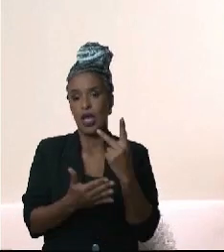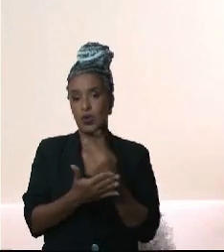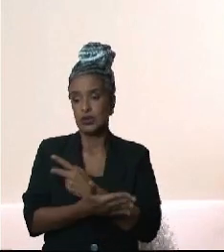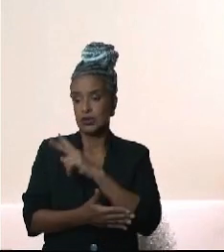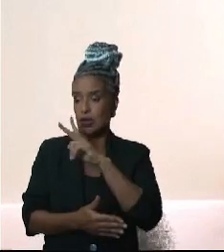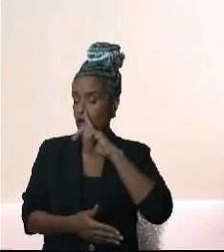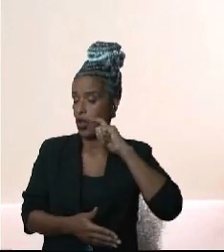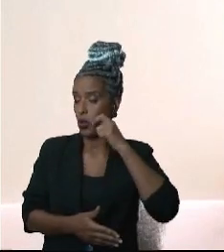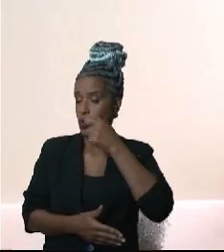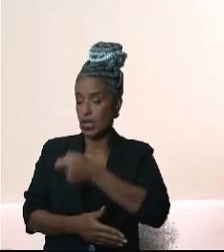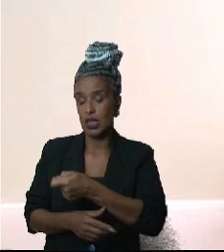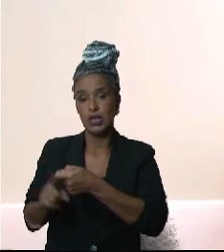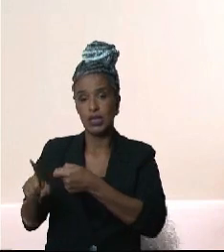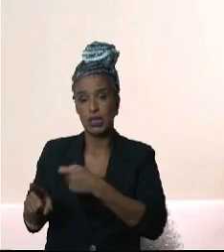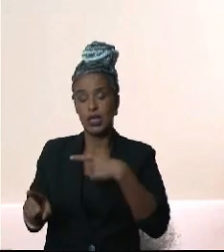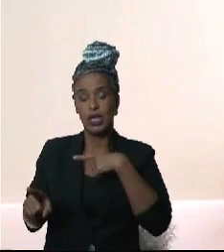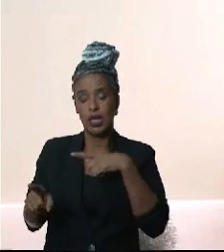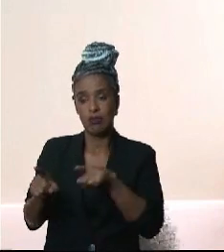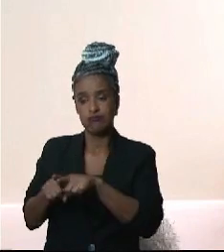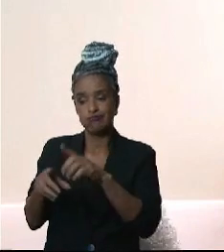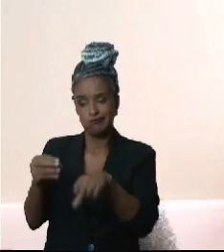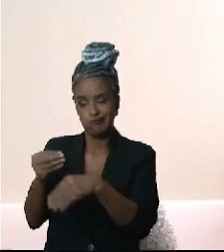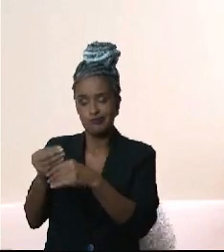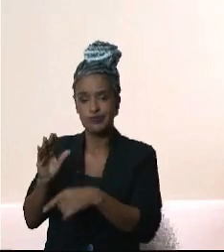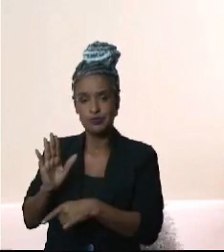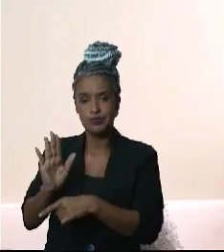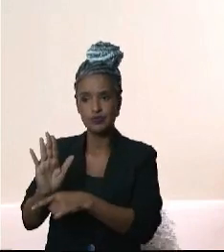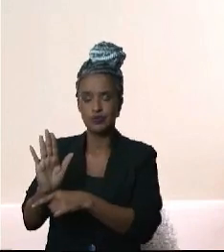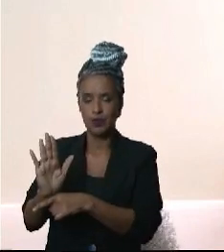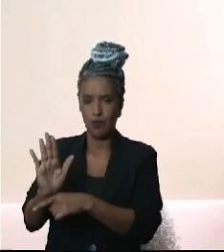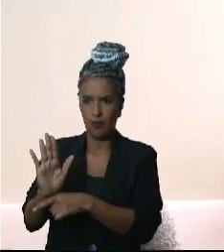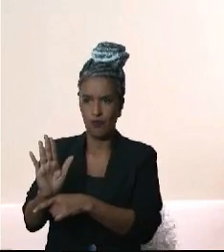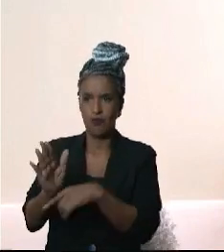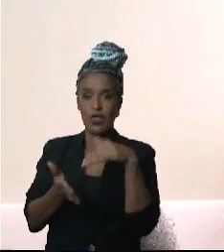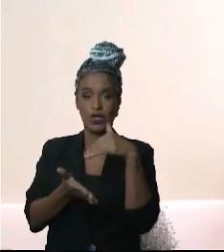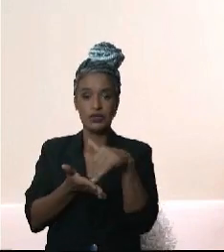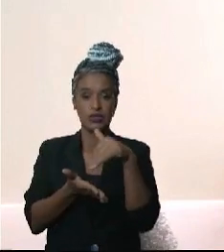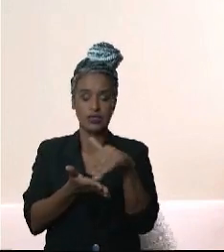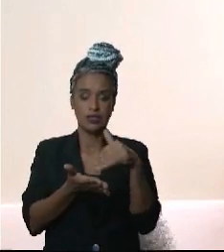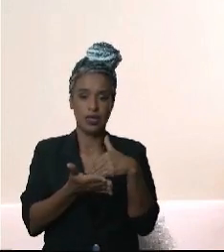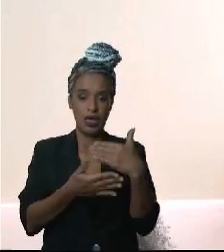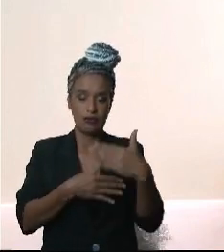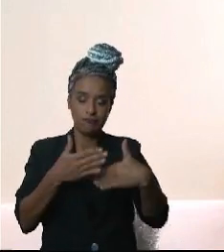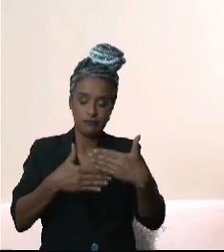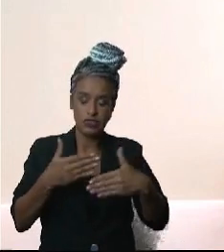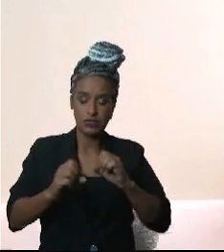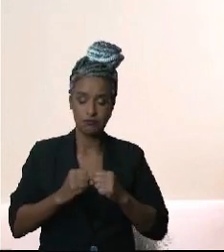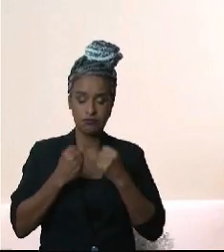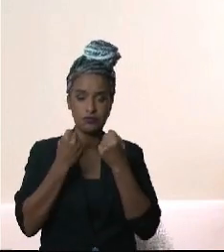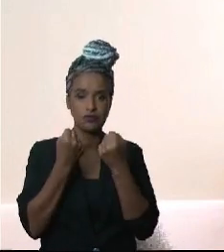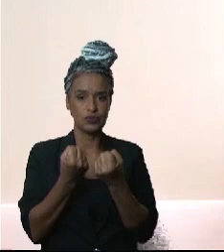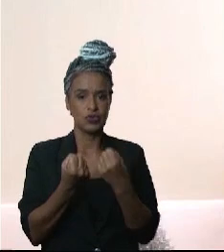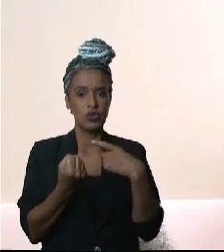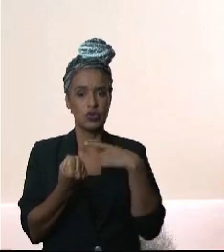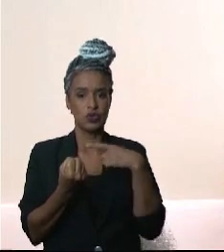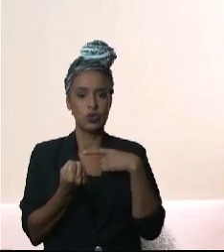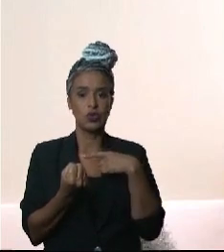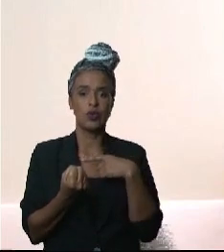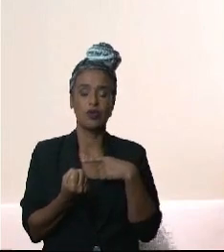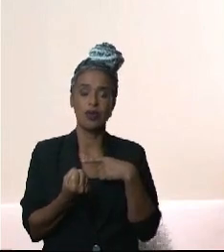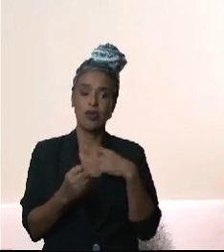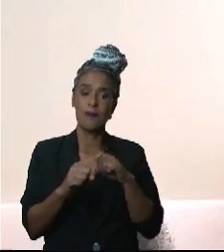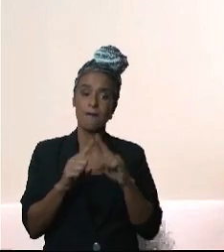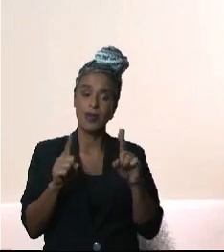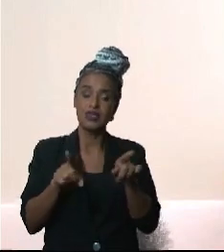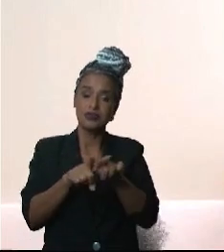Ucrânia, nós contribuímos, é claro, com o secretário-geral nos seus esforços no Mar Negro,